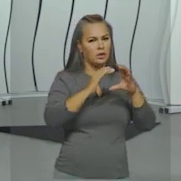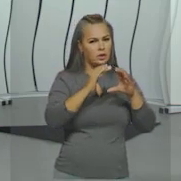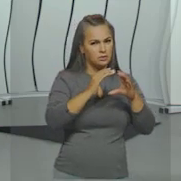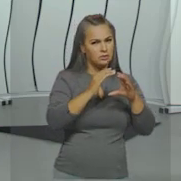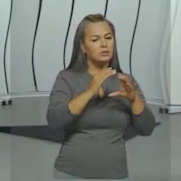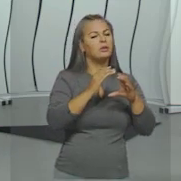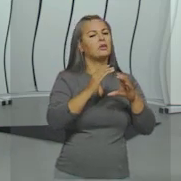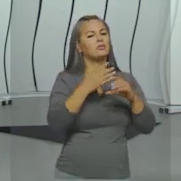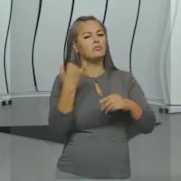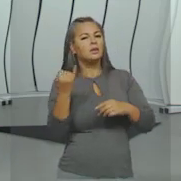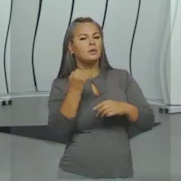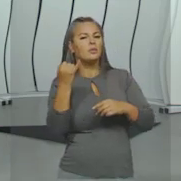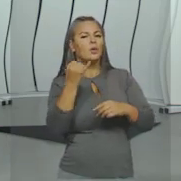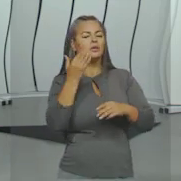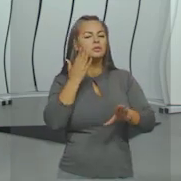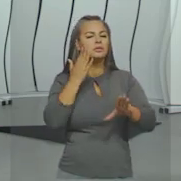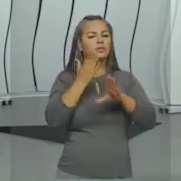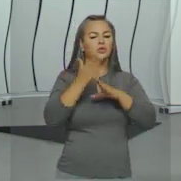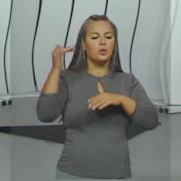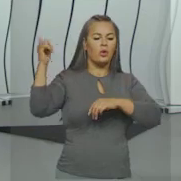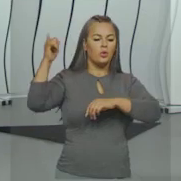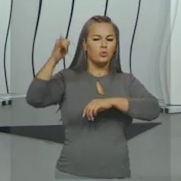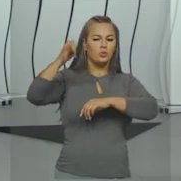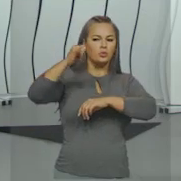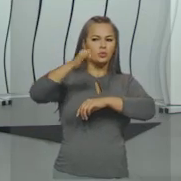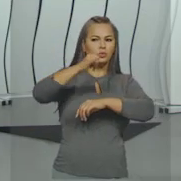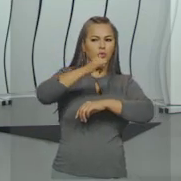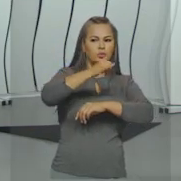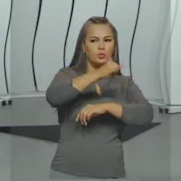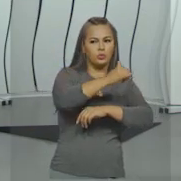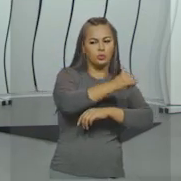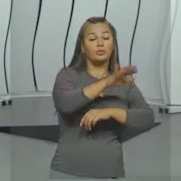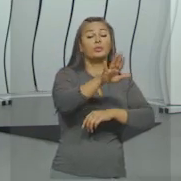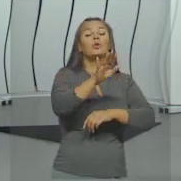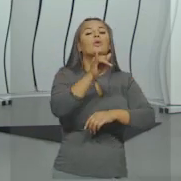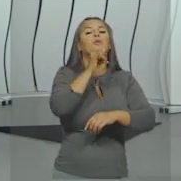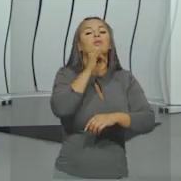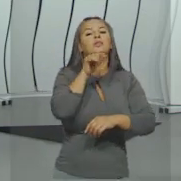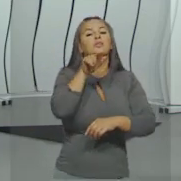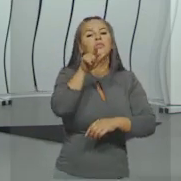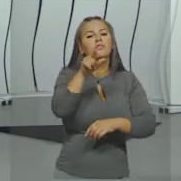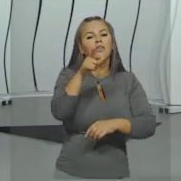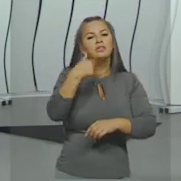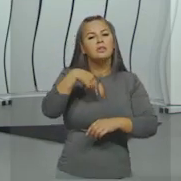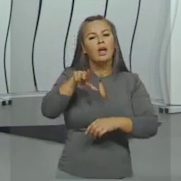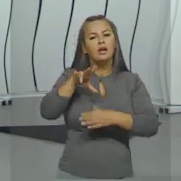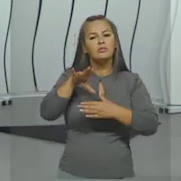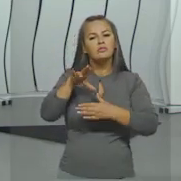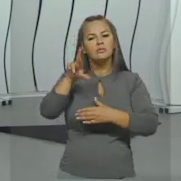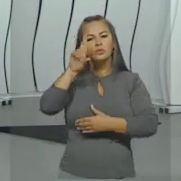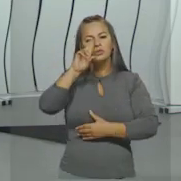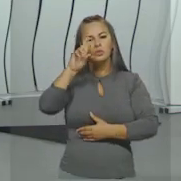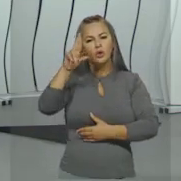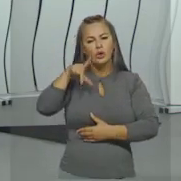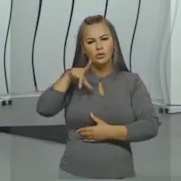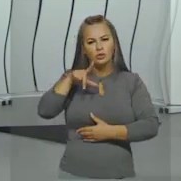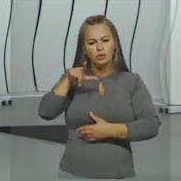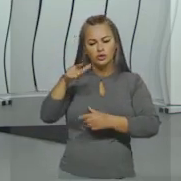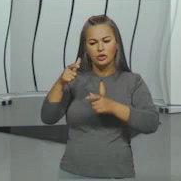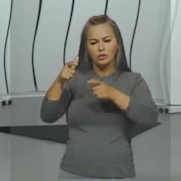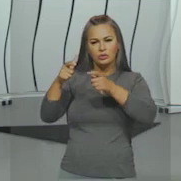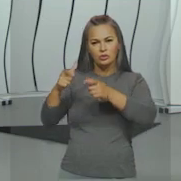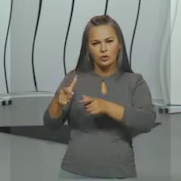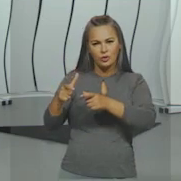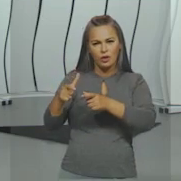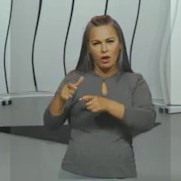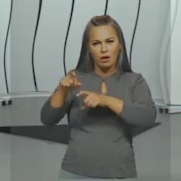navegação. Ora, se você for o dono lá de uma fazenda e você pratica agricultura, você tem lá a sua plantação, aí você pensa